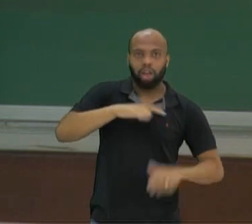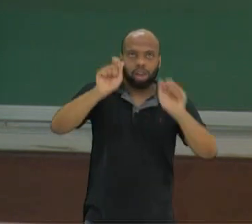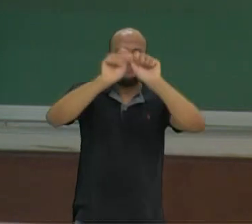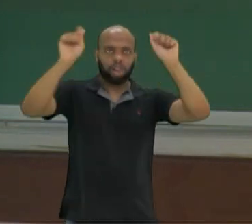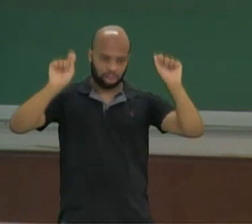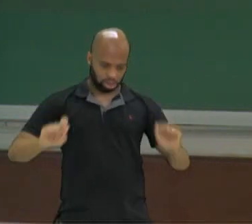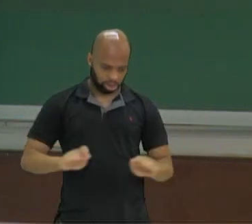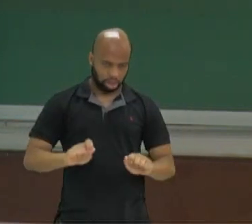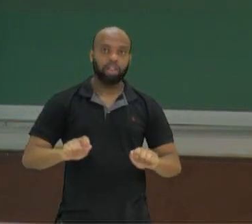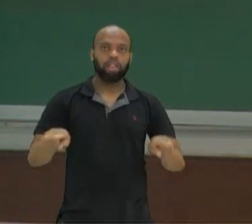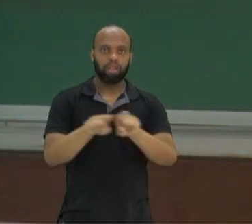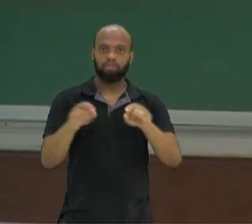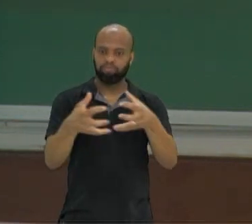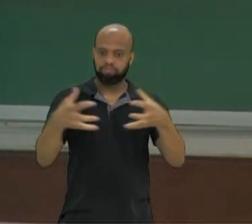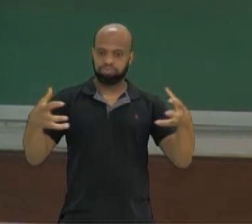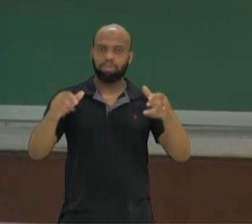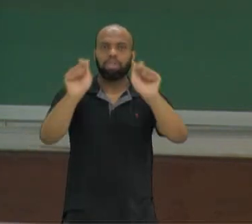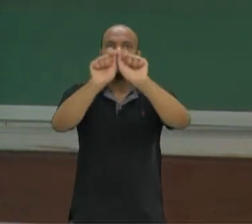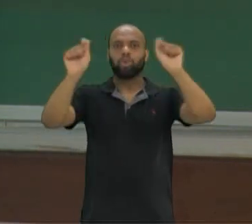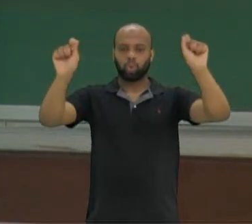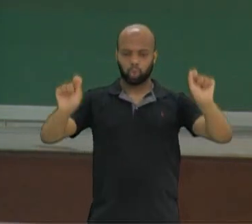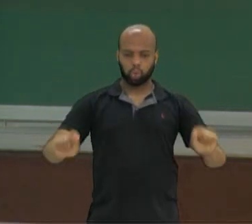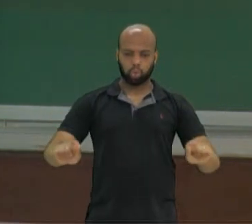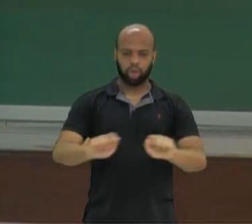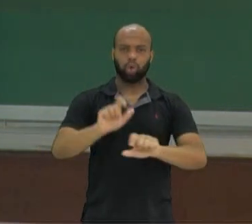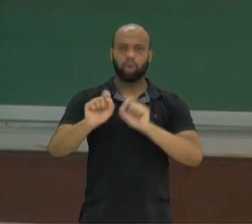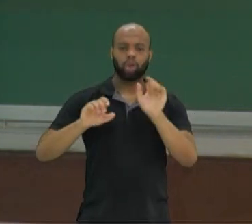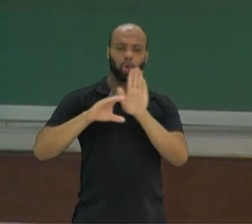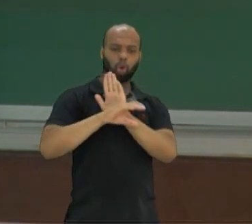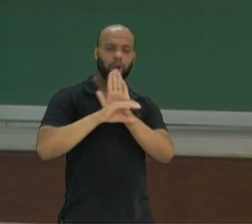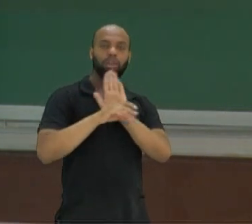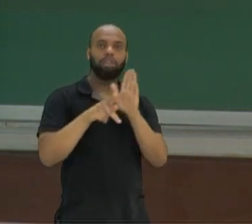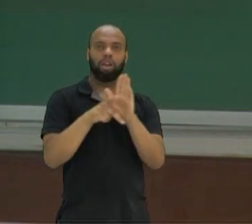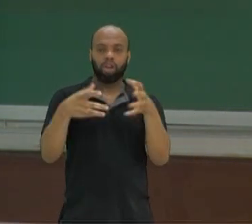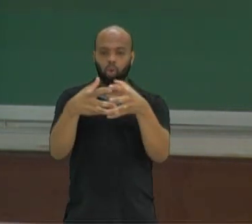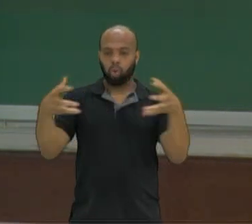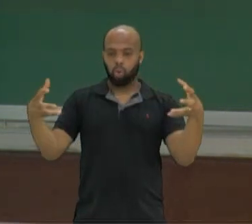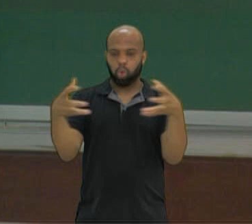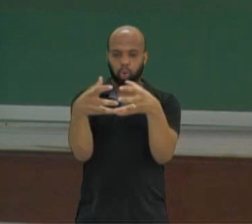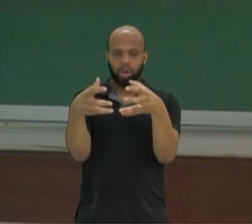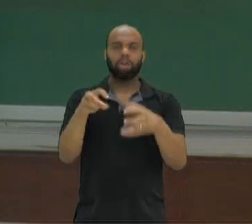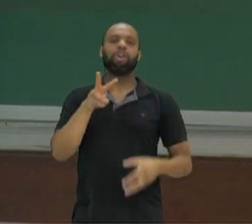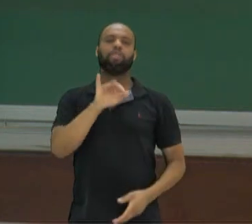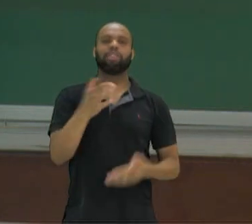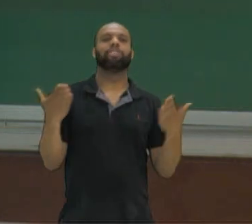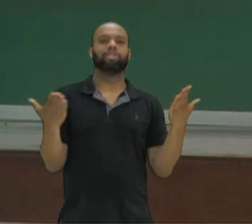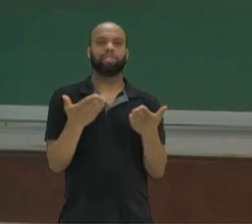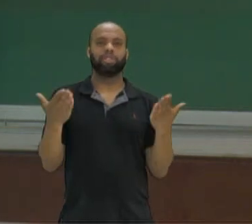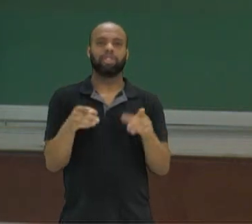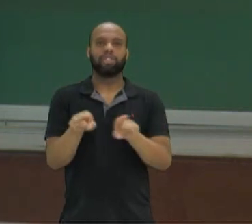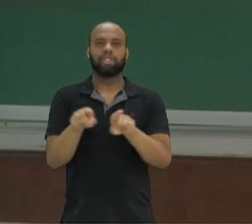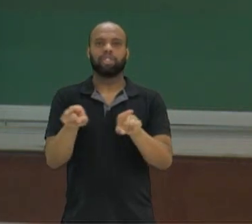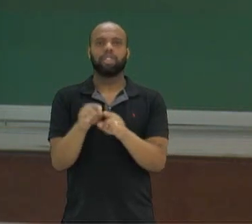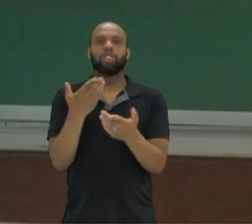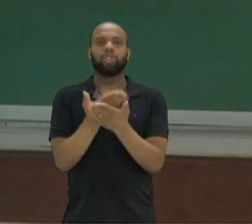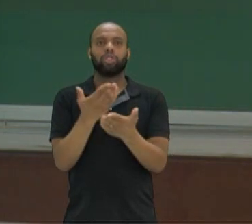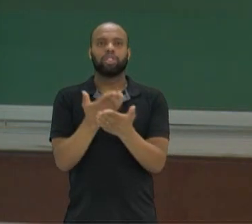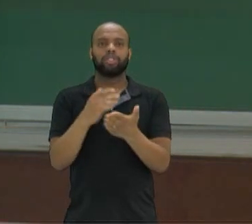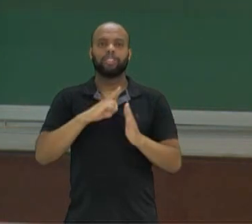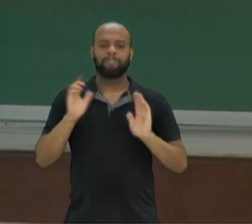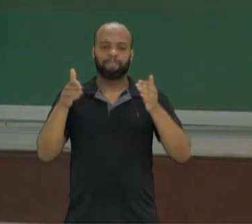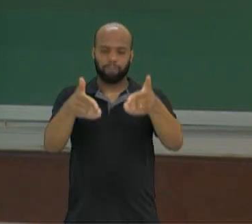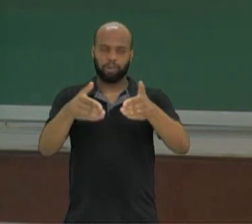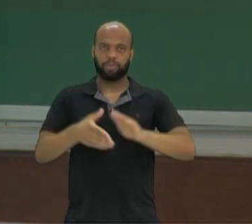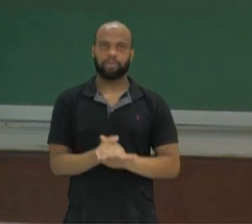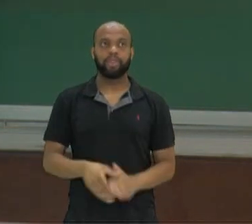área. Área naquele conceito de tamanho, né? É o que vocês já vinham vindo e é o que a gente vai estar aqui dando uma